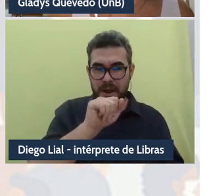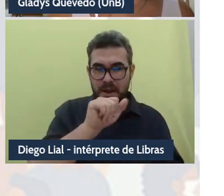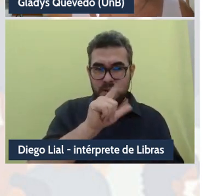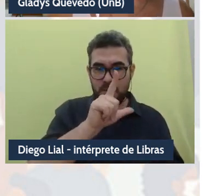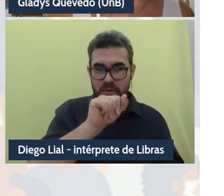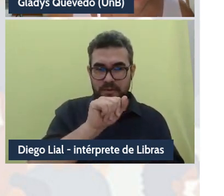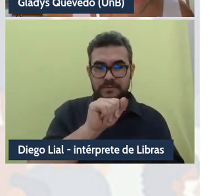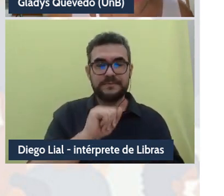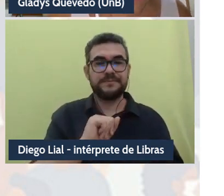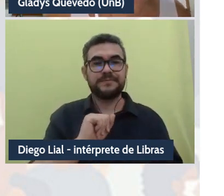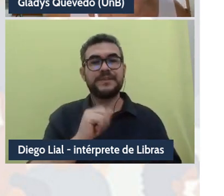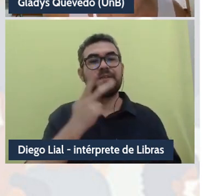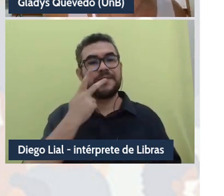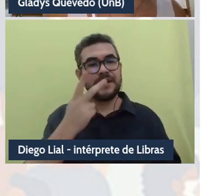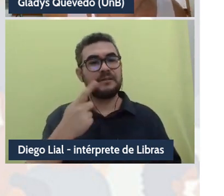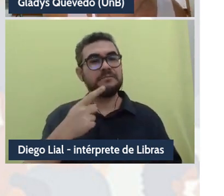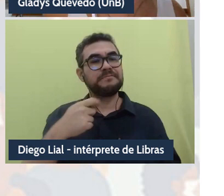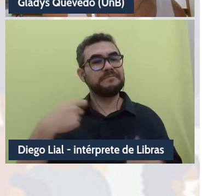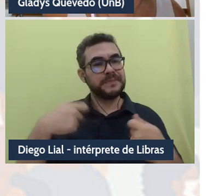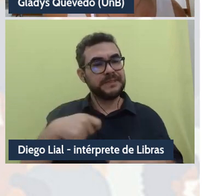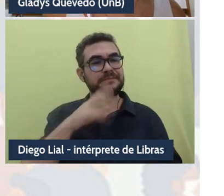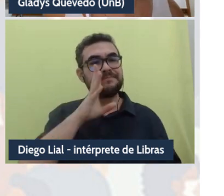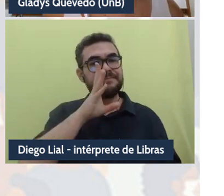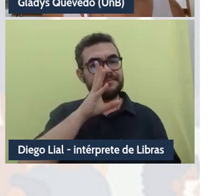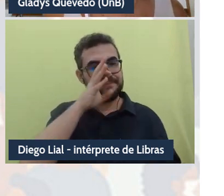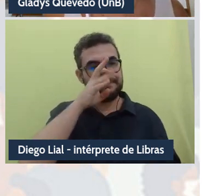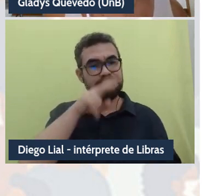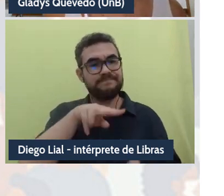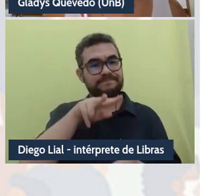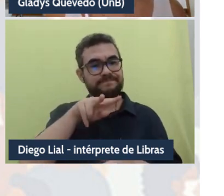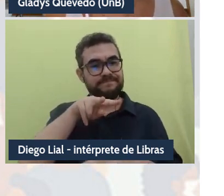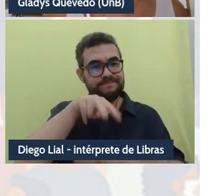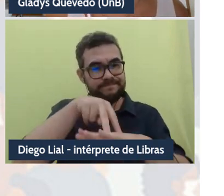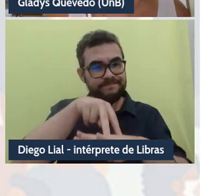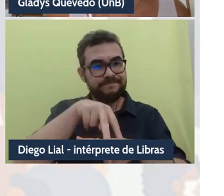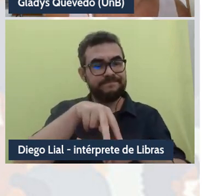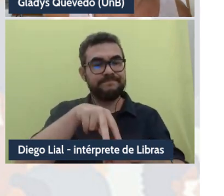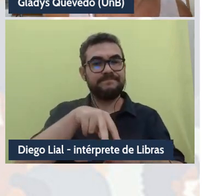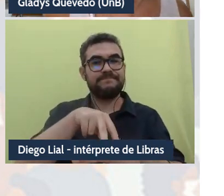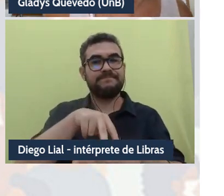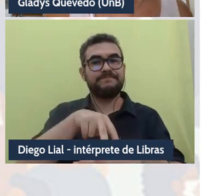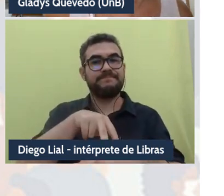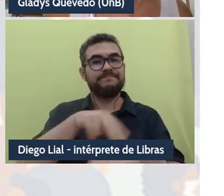resistências possíveis e desejáveis e de práticas de resistência, né?